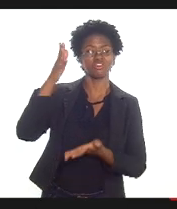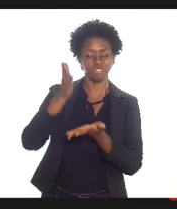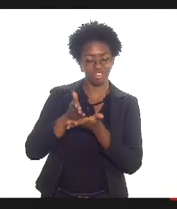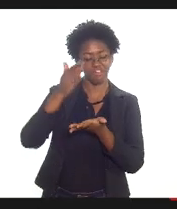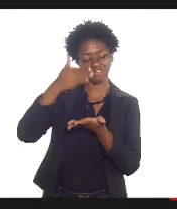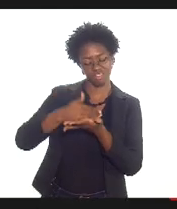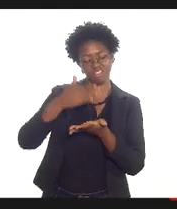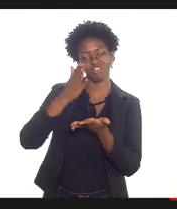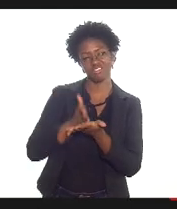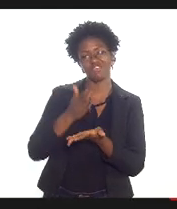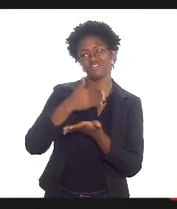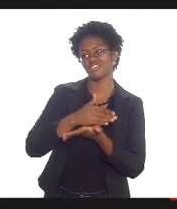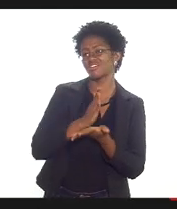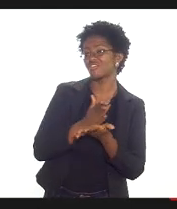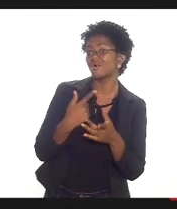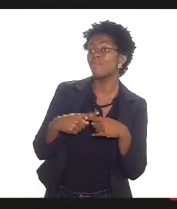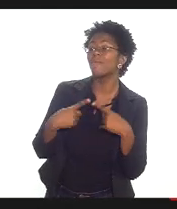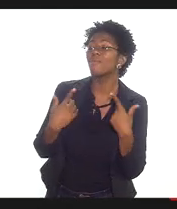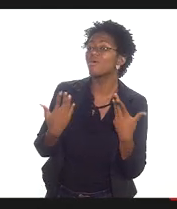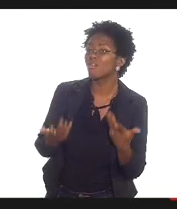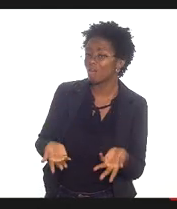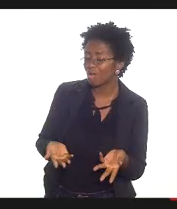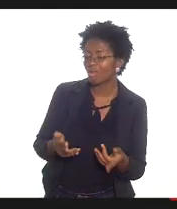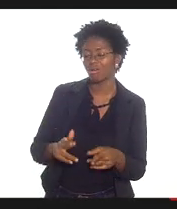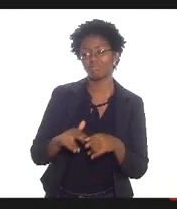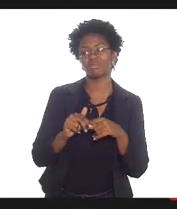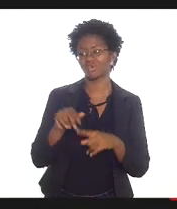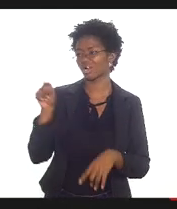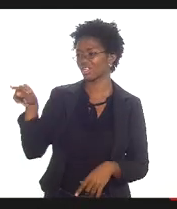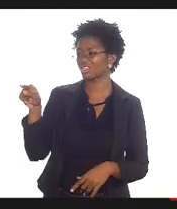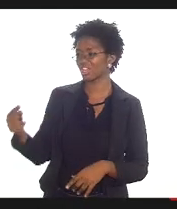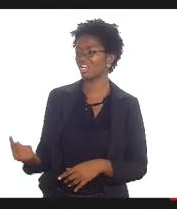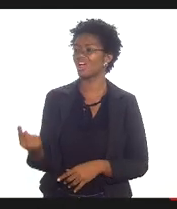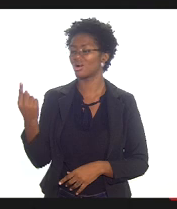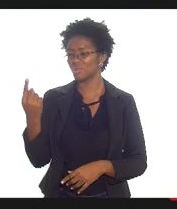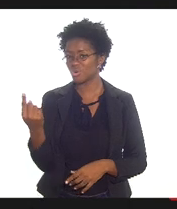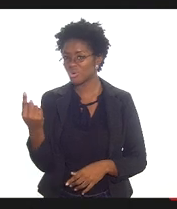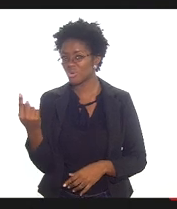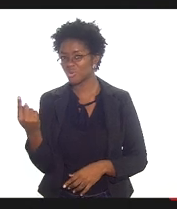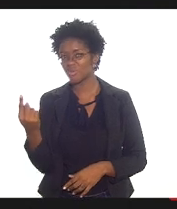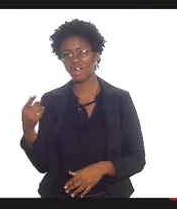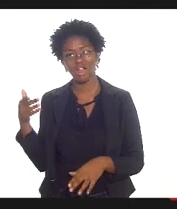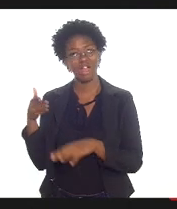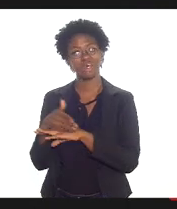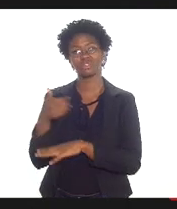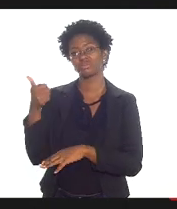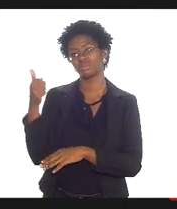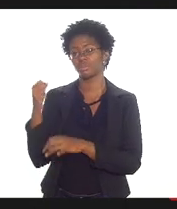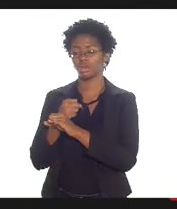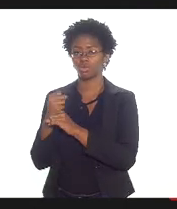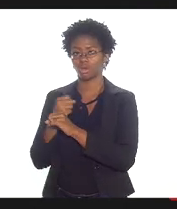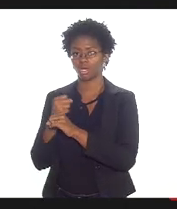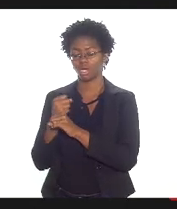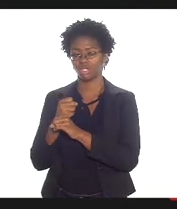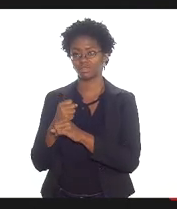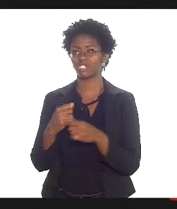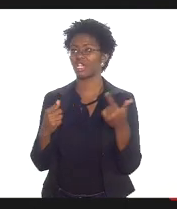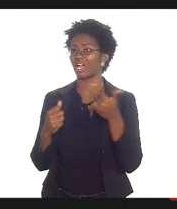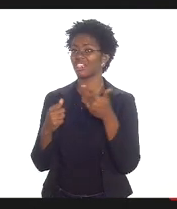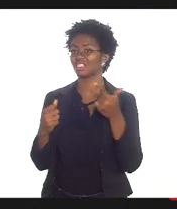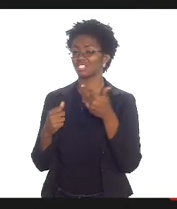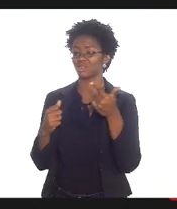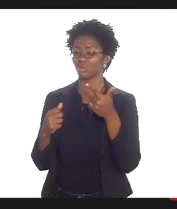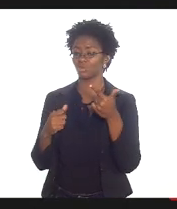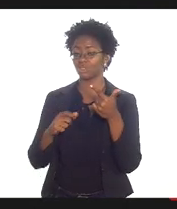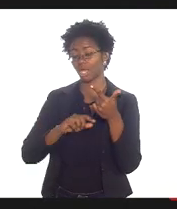vários outros. Por quê? Porque uma plataforma entra no primeiro ano, a segunda plataforma, por exemplo, se entrar